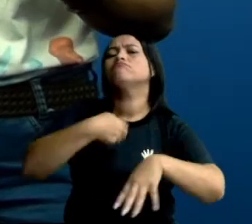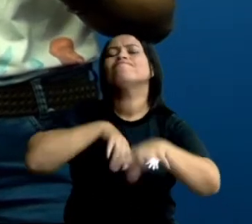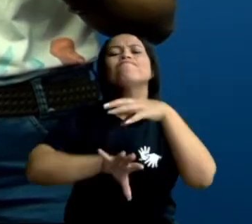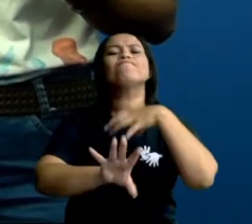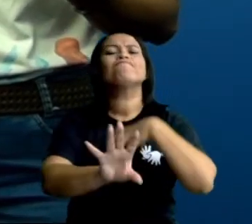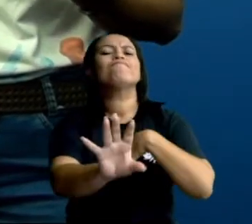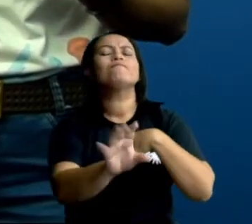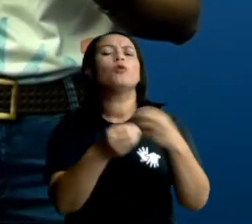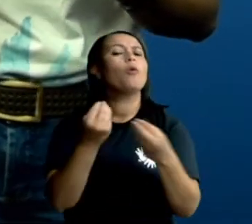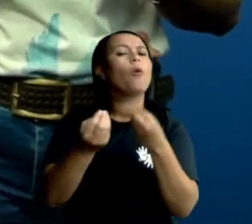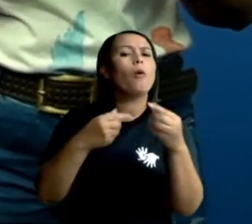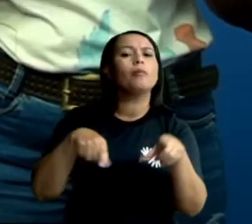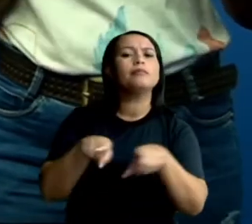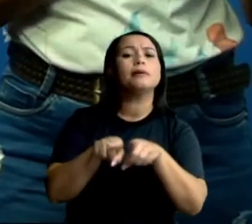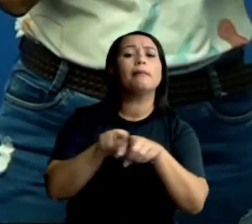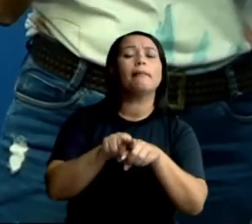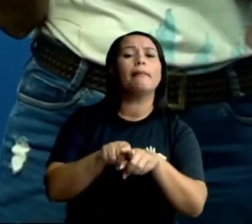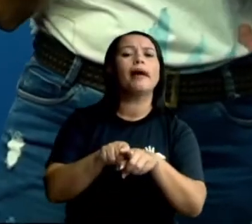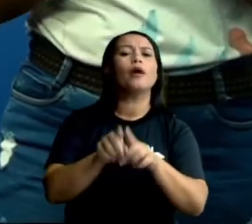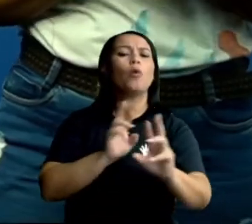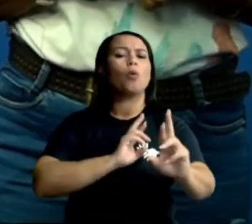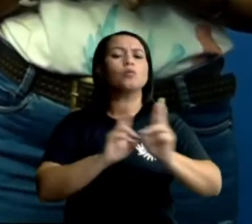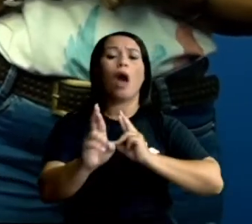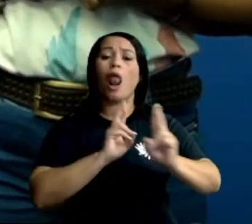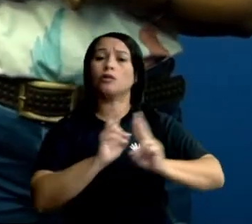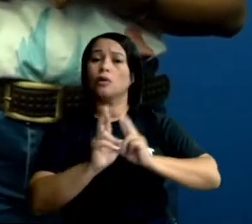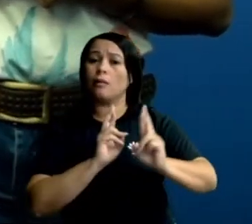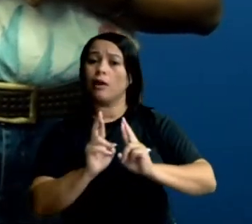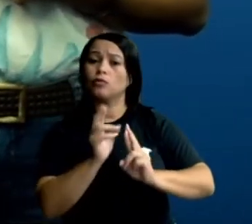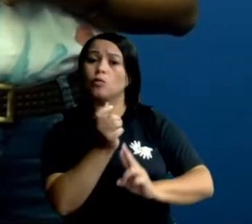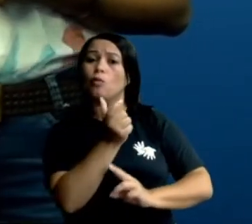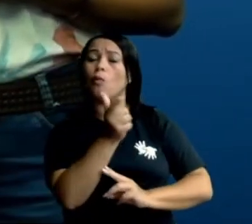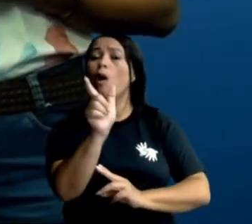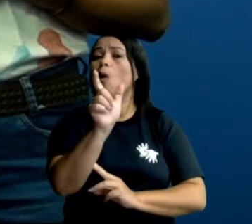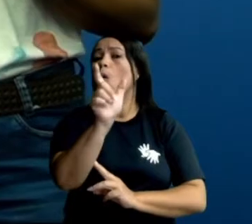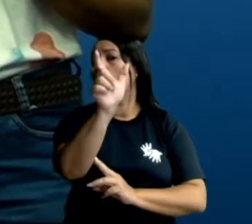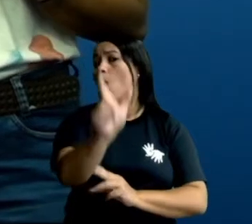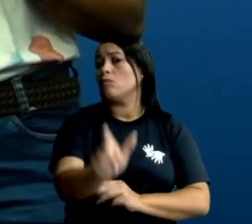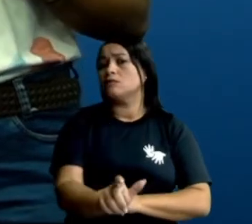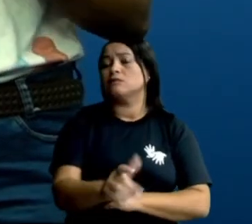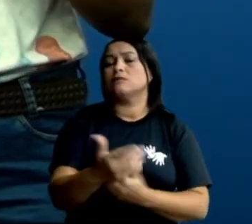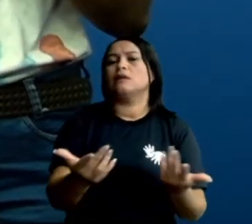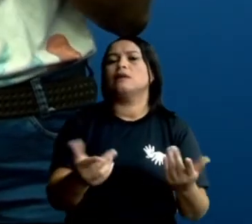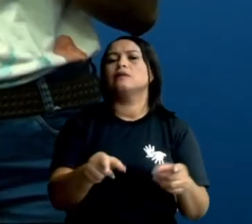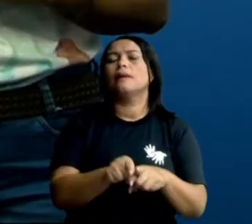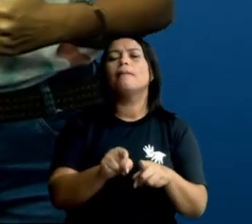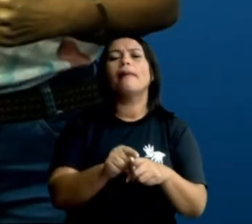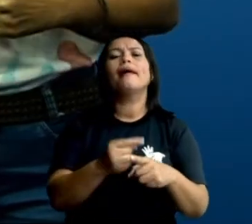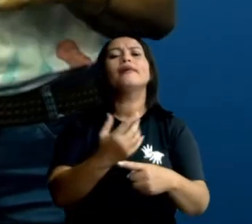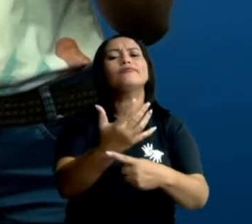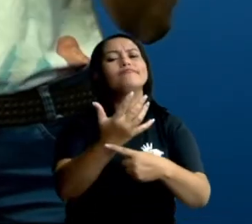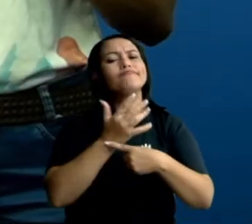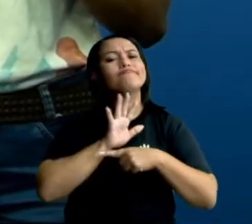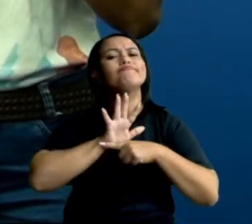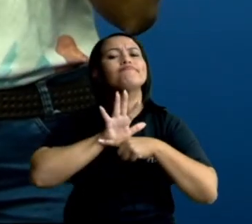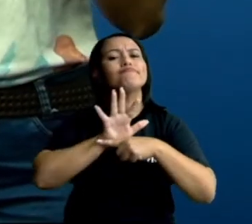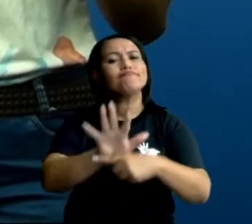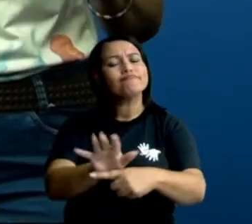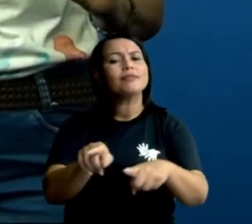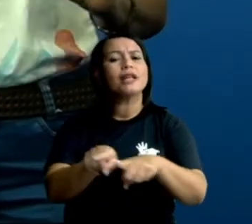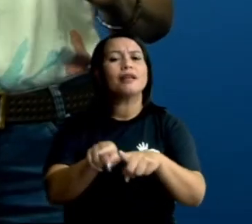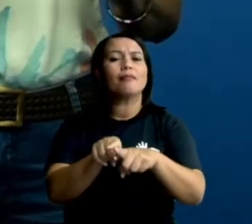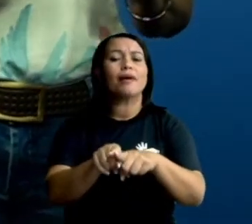né? Melhora o nosso relacionamento um com o outro, tá? Ajuda a gente bastante. Esses ensinamentos